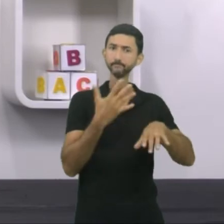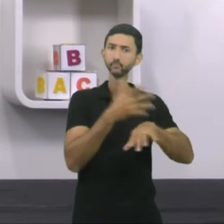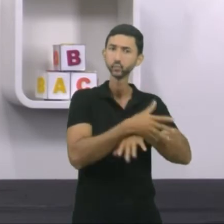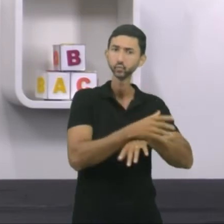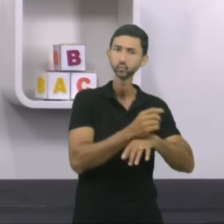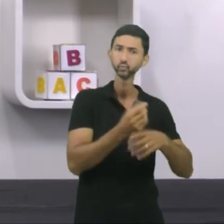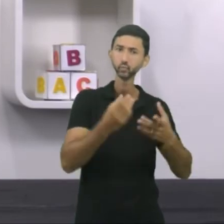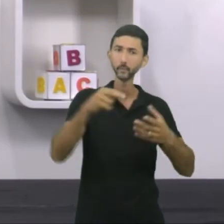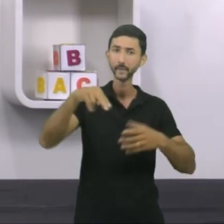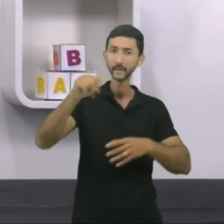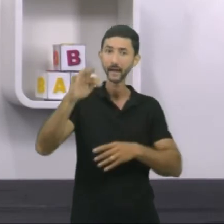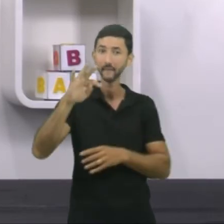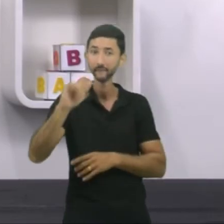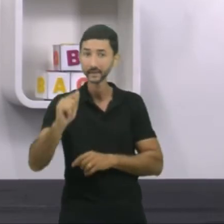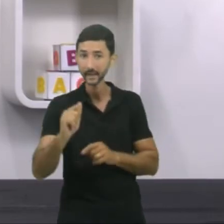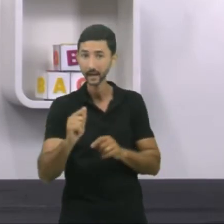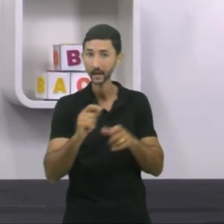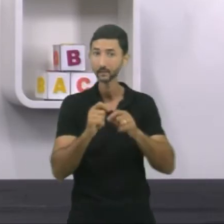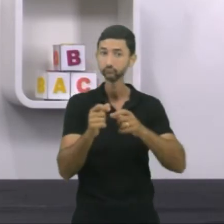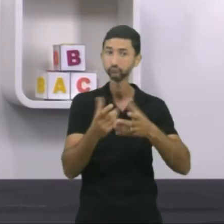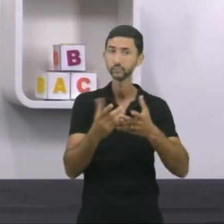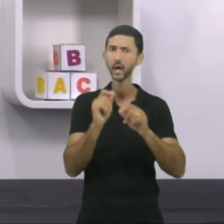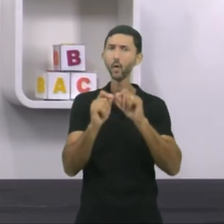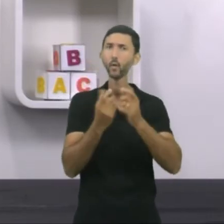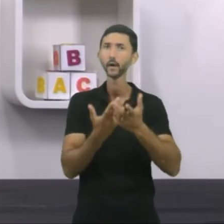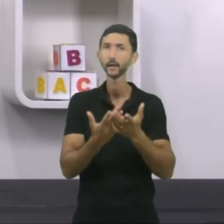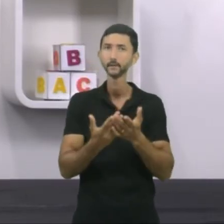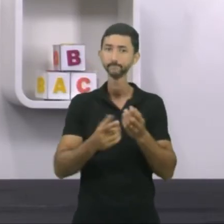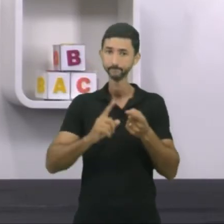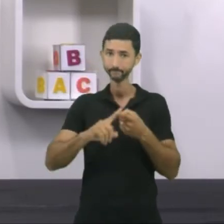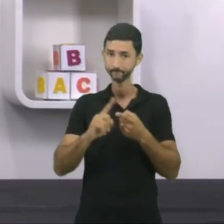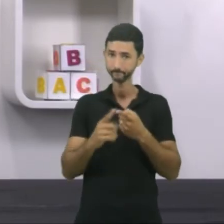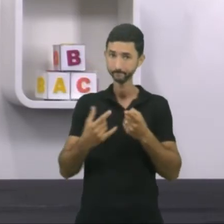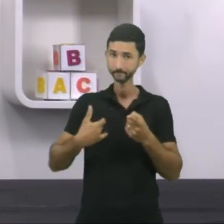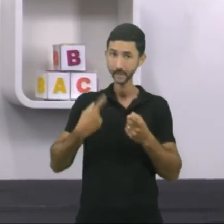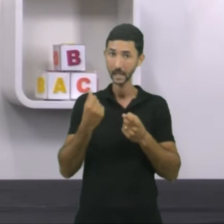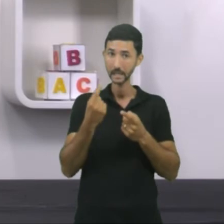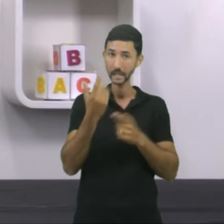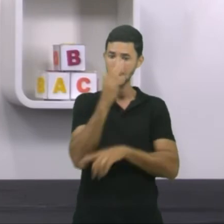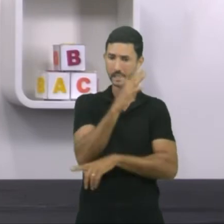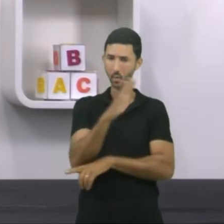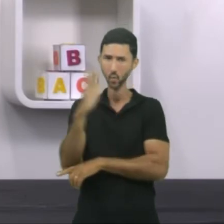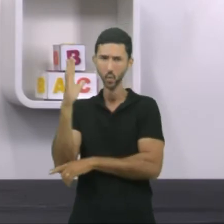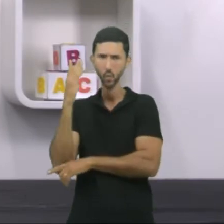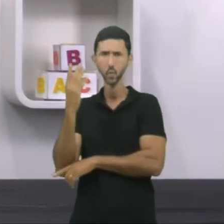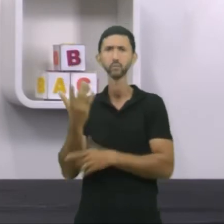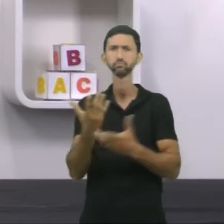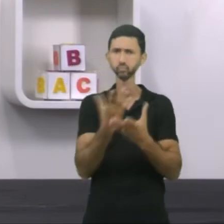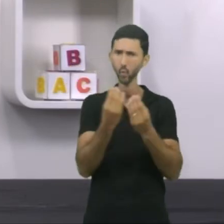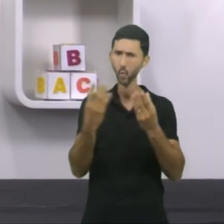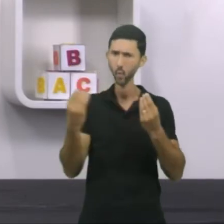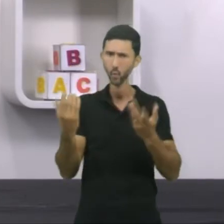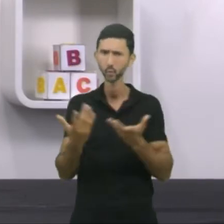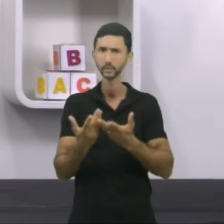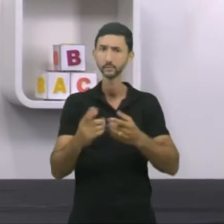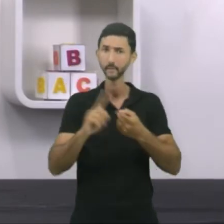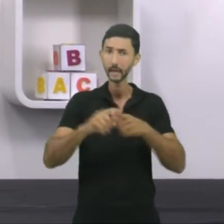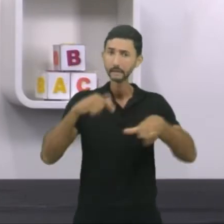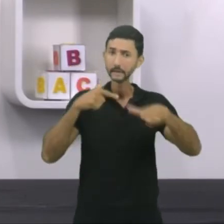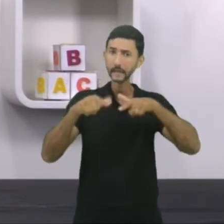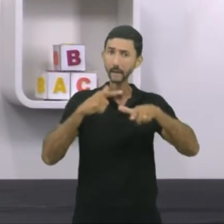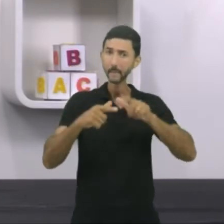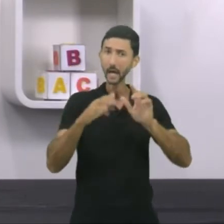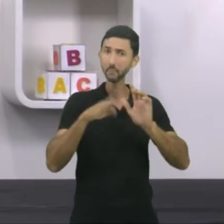NAFTA, se deve a, basicamente, suas riquezas naturais, se deve à mão de obra